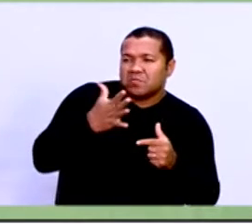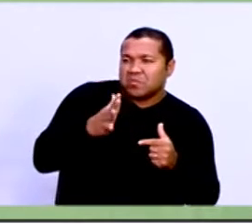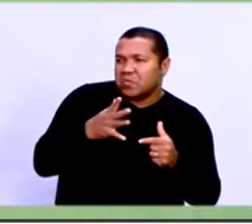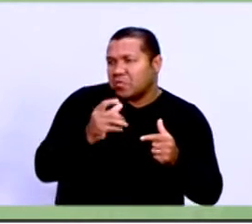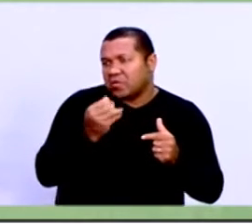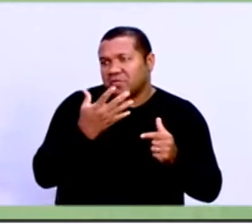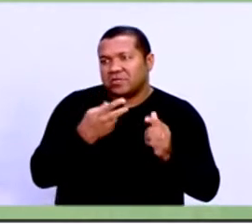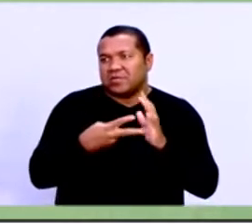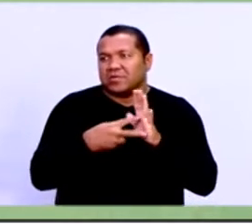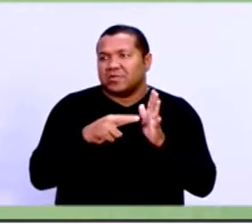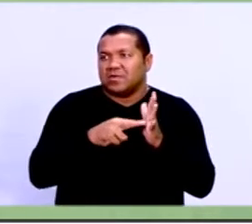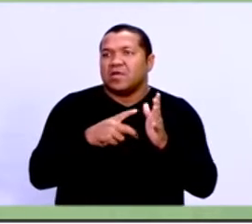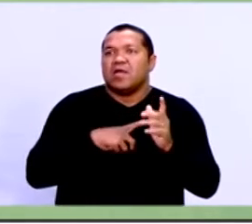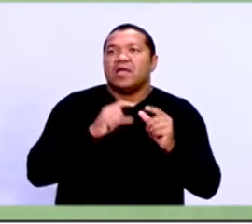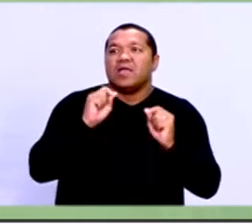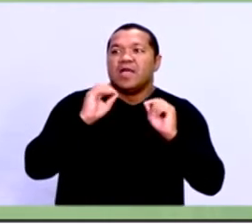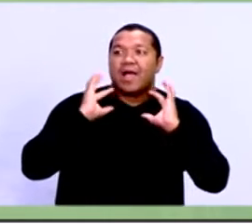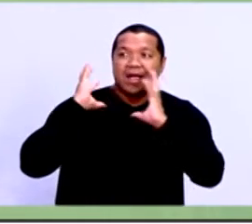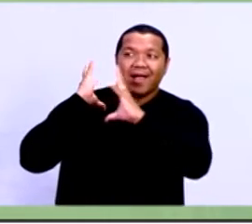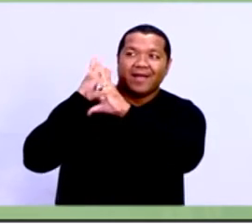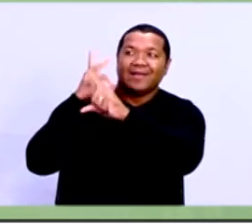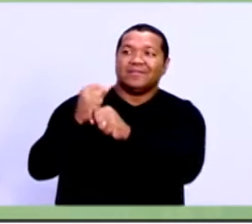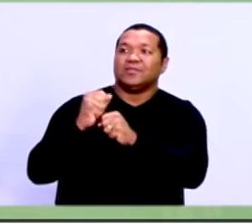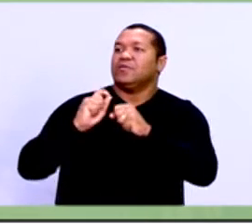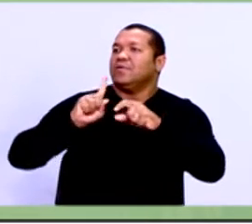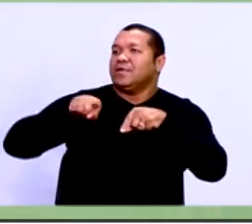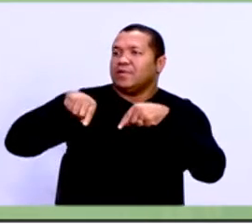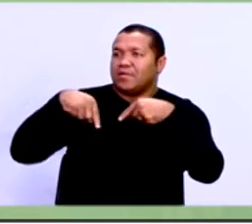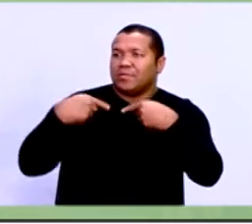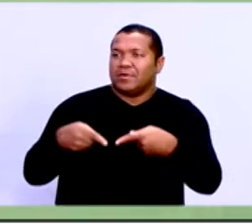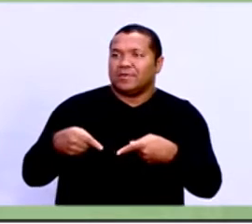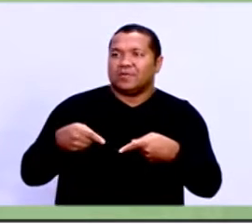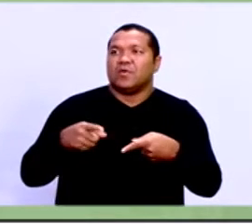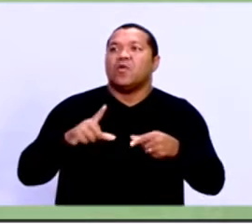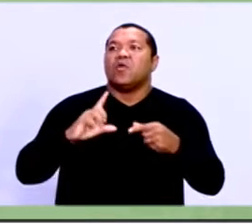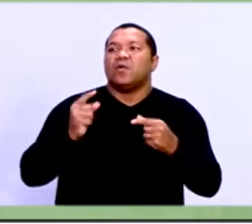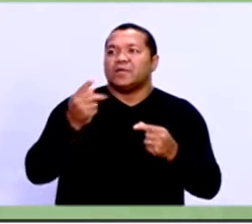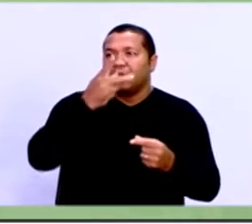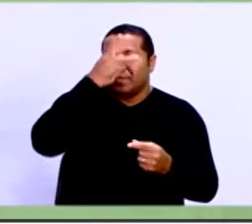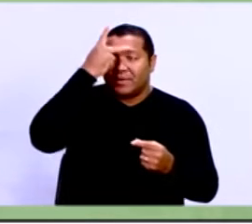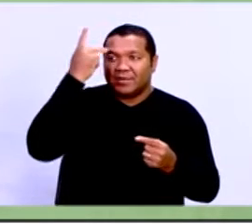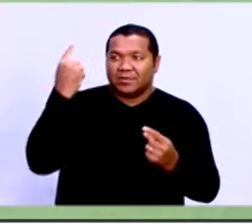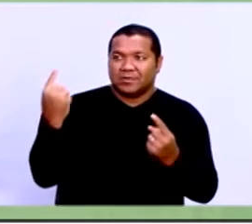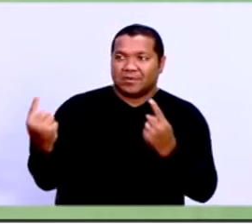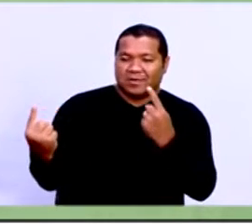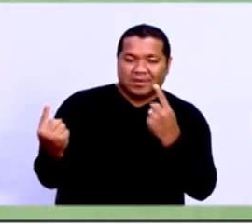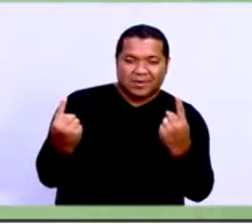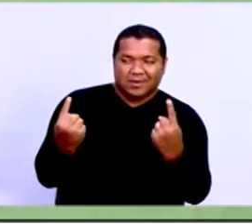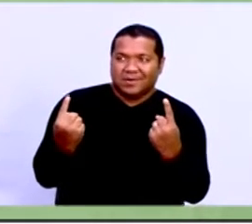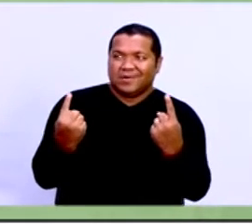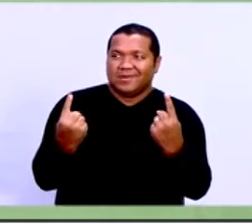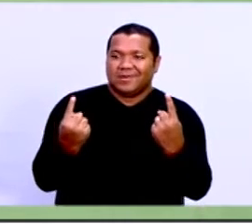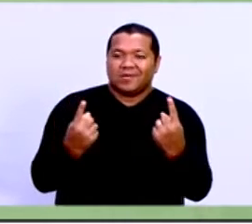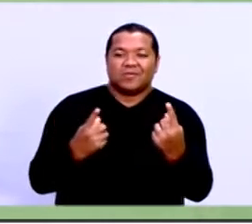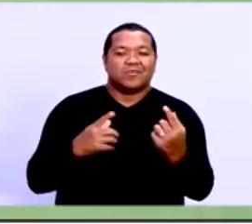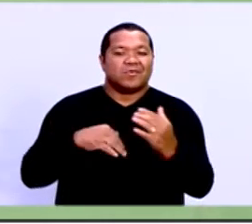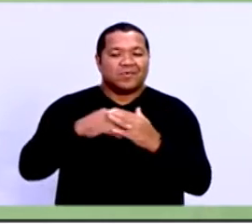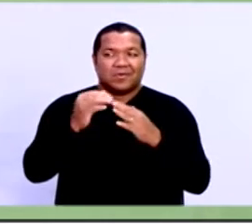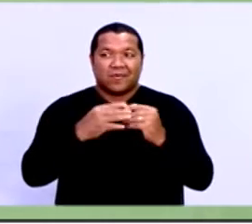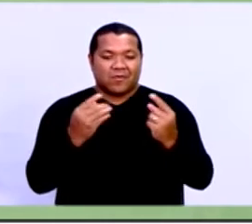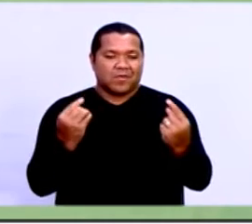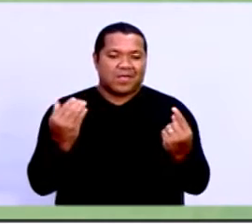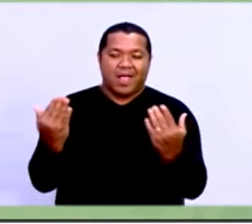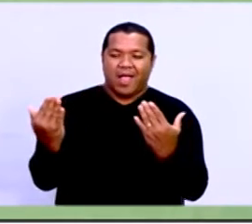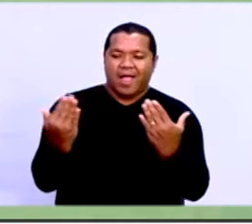ea revisão é a última parte onde o cliente o analista avaliaram o objetivo do projeto com o intuito de eliminar